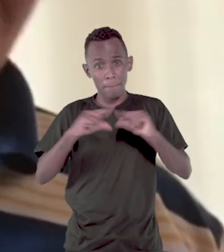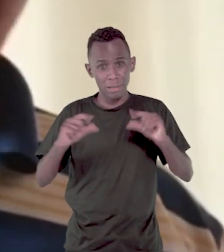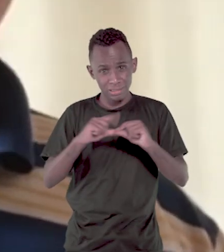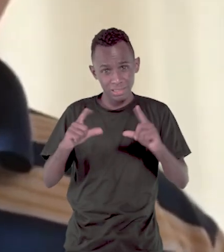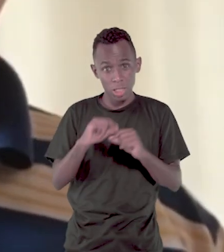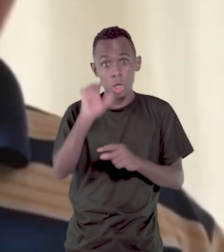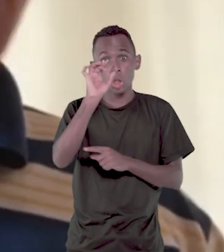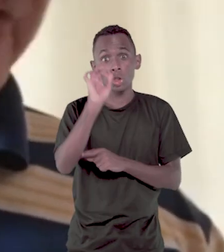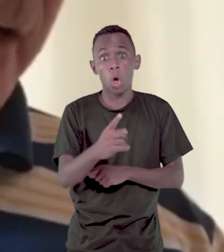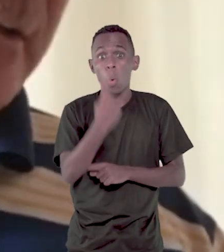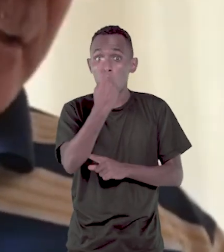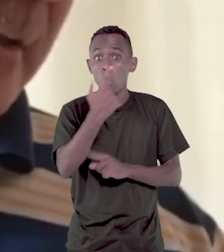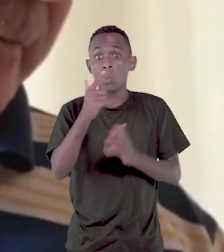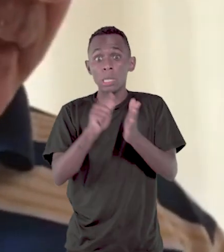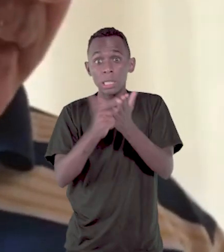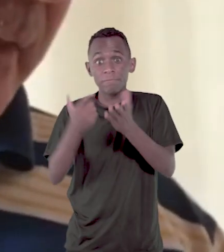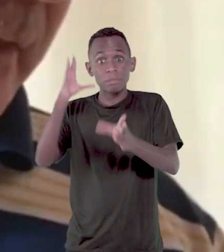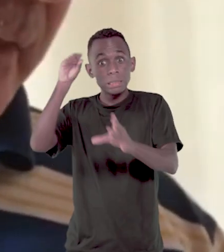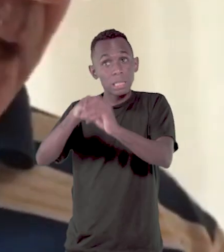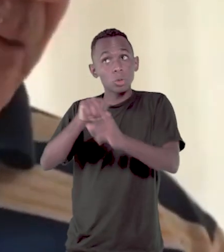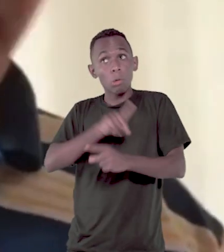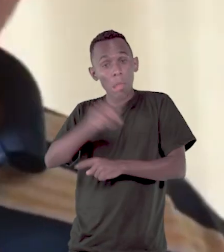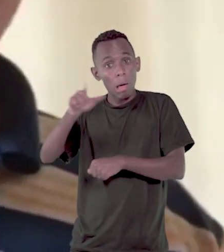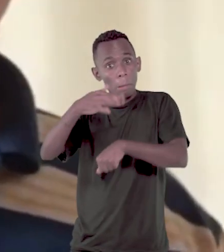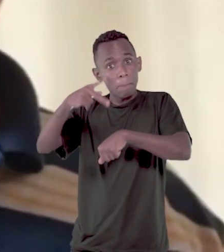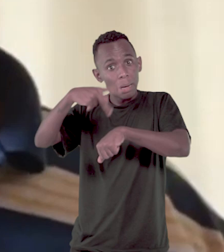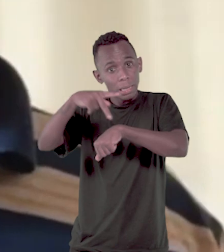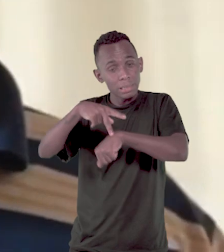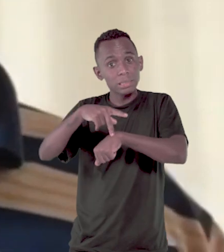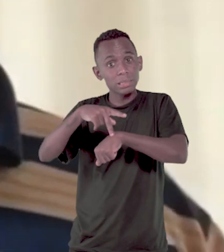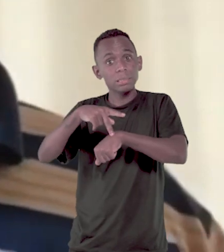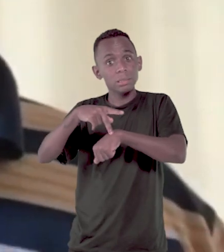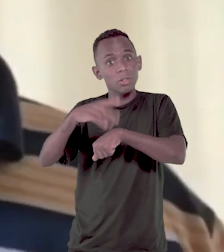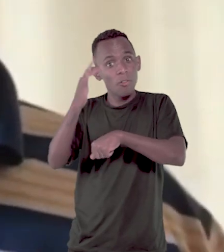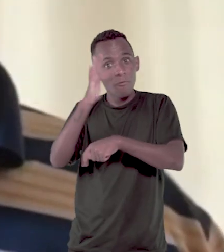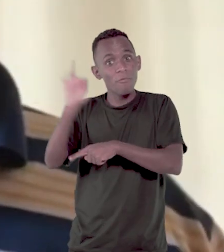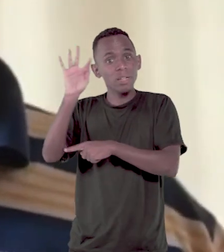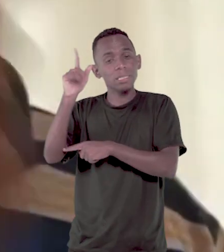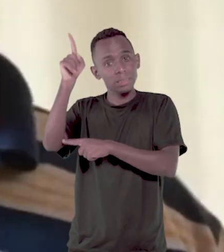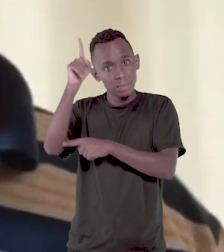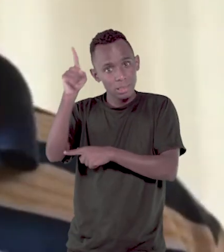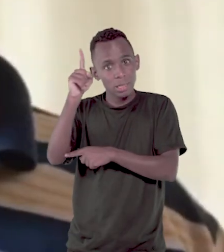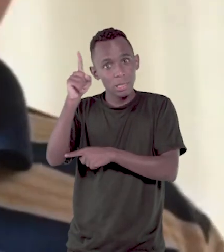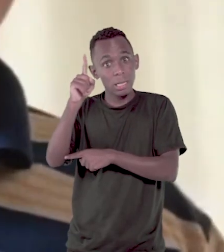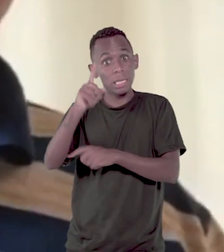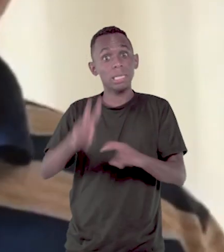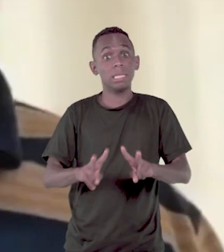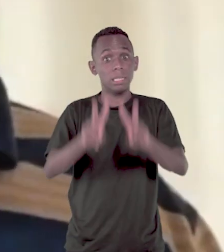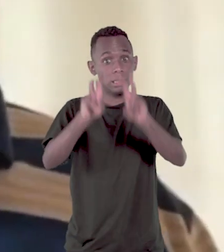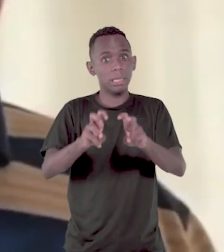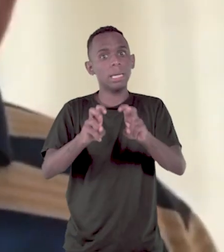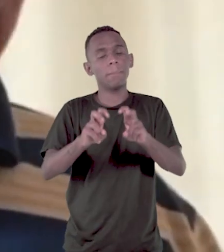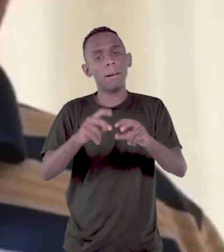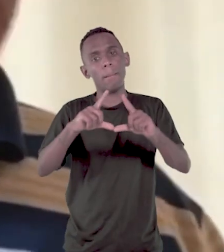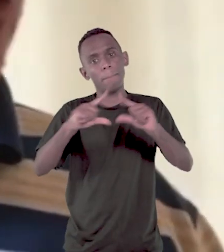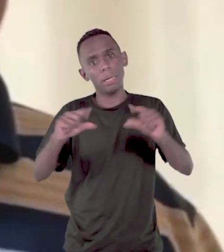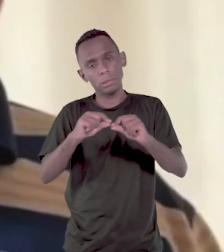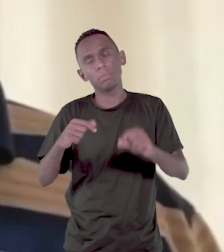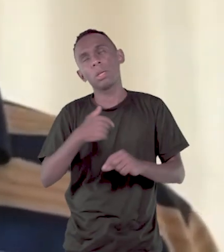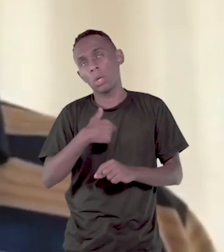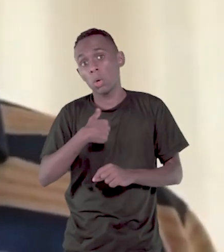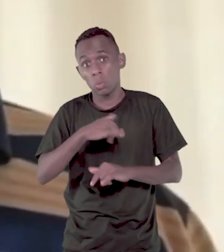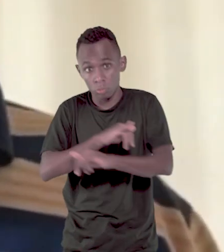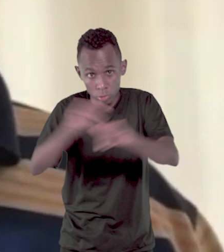publicada num livro na França, que era um livro sobre Brasília. Era um livro sobre Brasília, eles tinham me convidado para escrever.